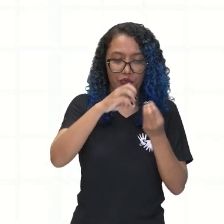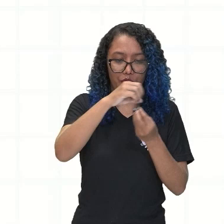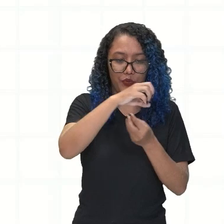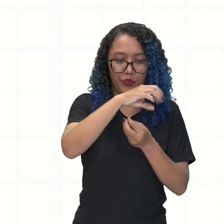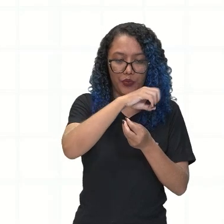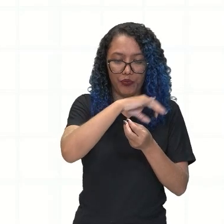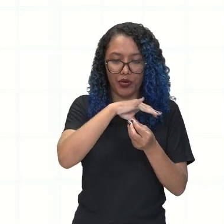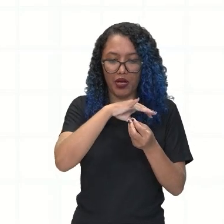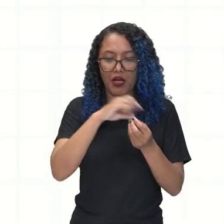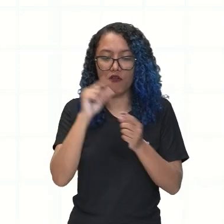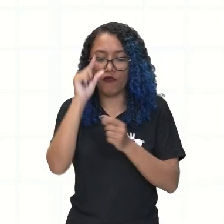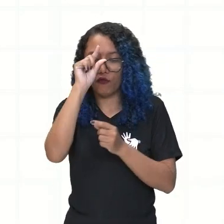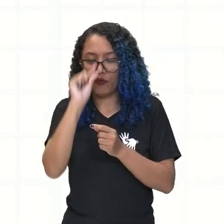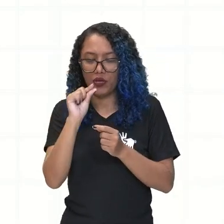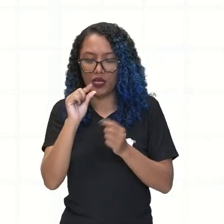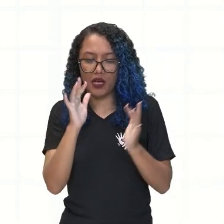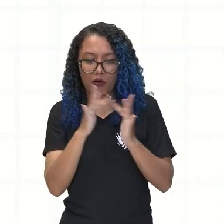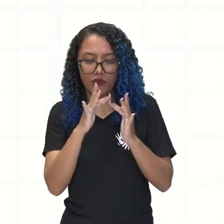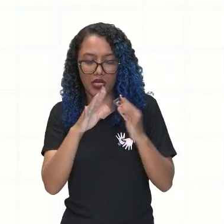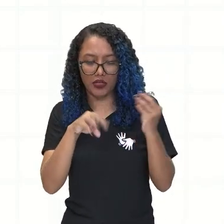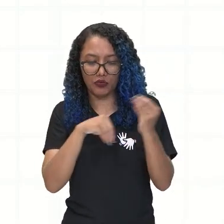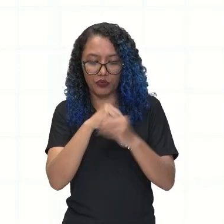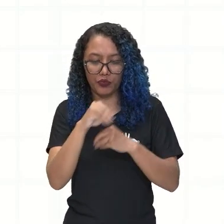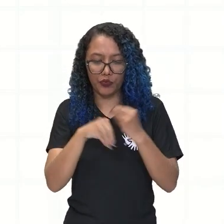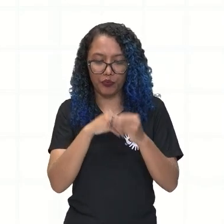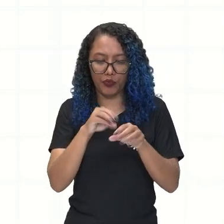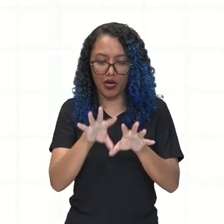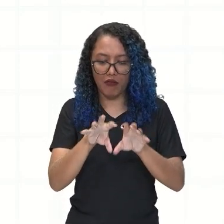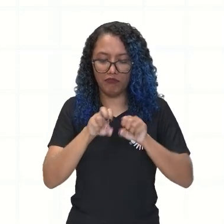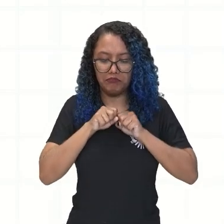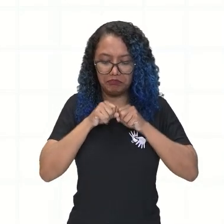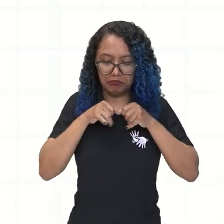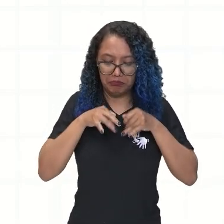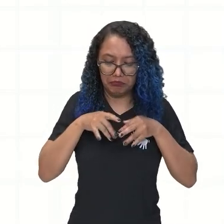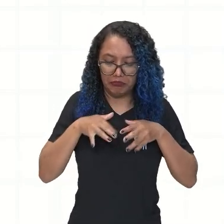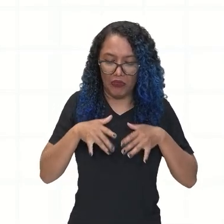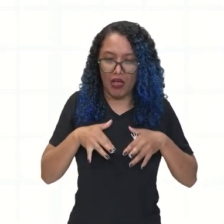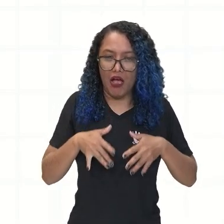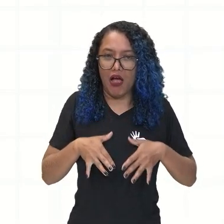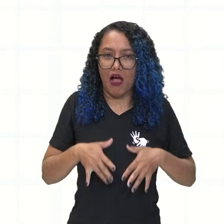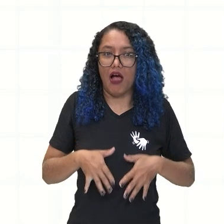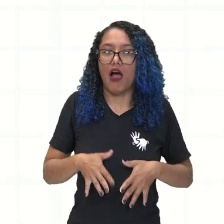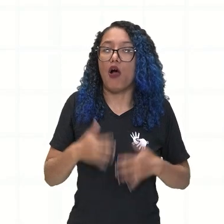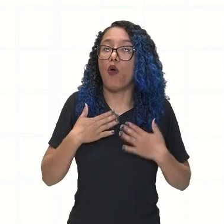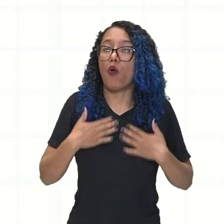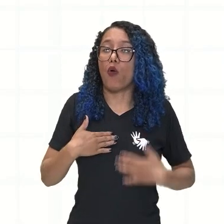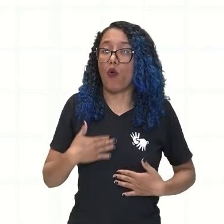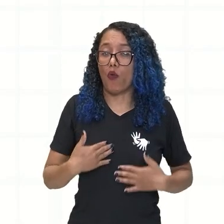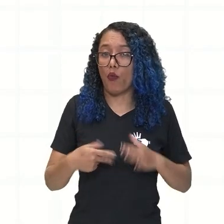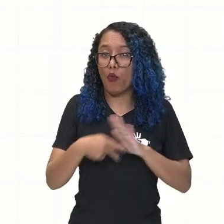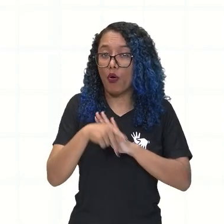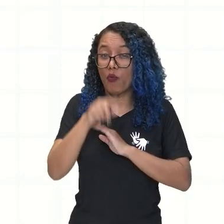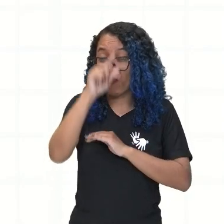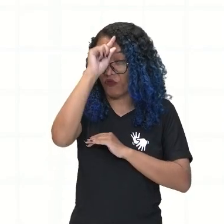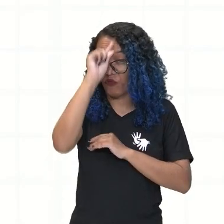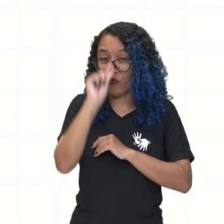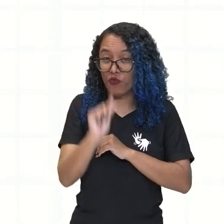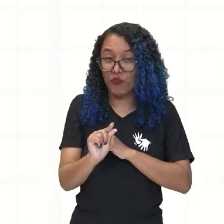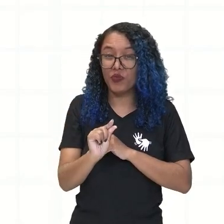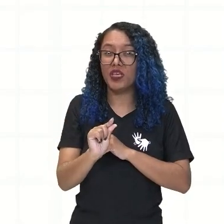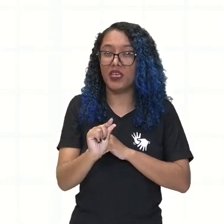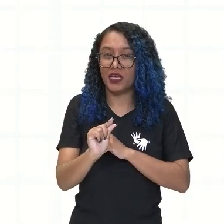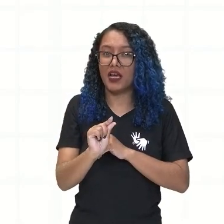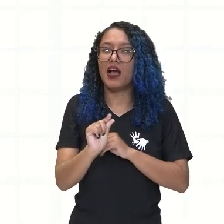seu organismo e se multiplica em várias novas células, que se alimentarão do inseto sem causar sua